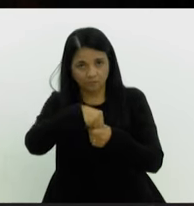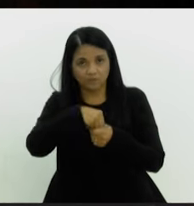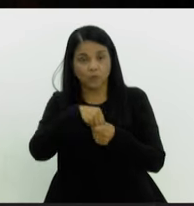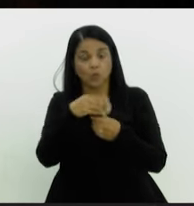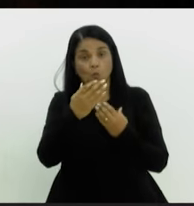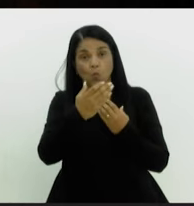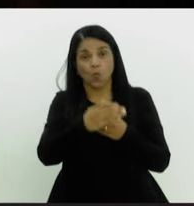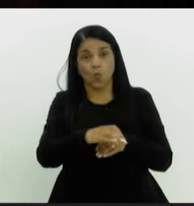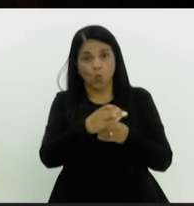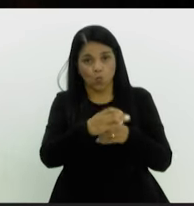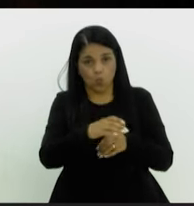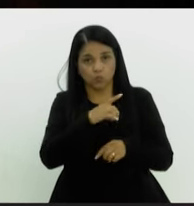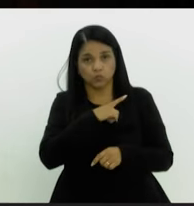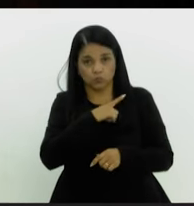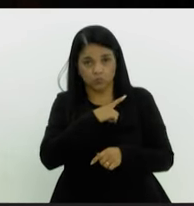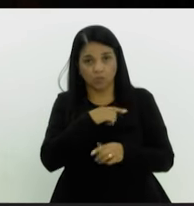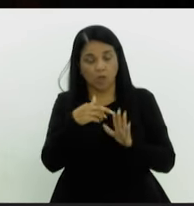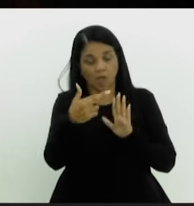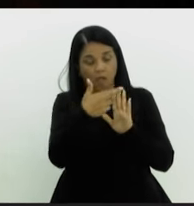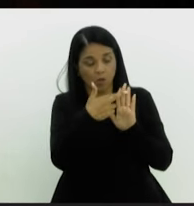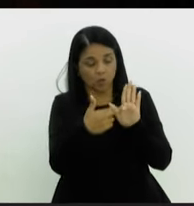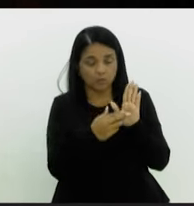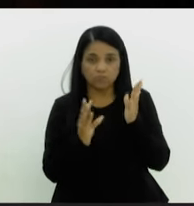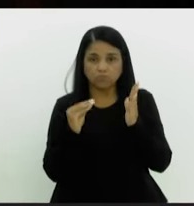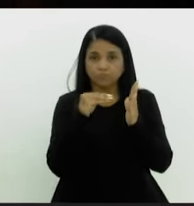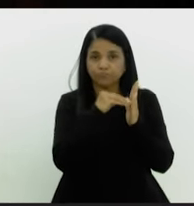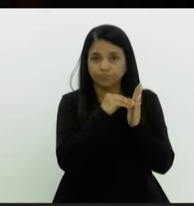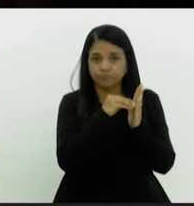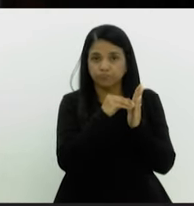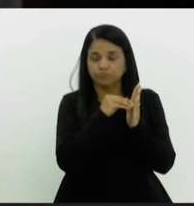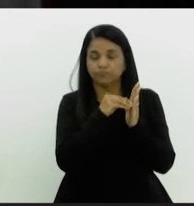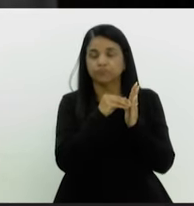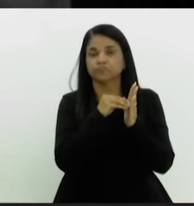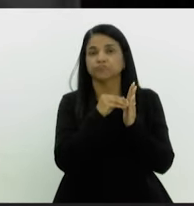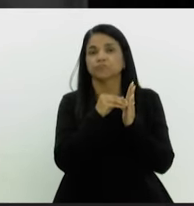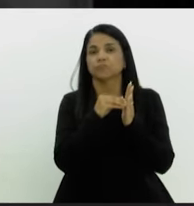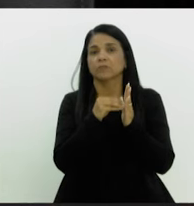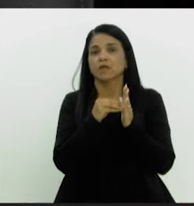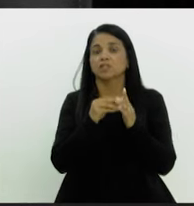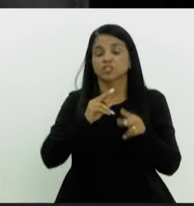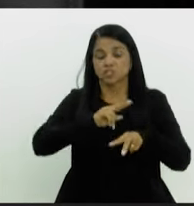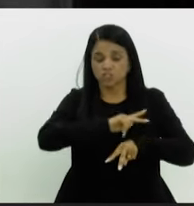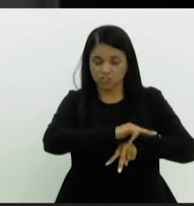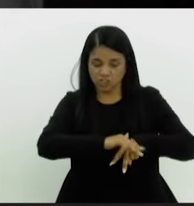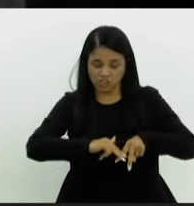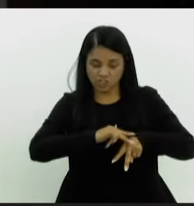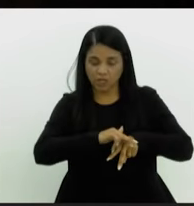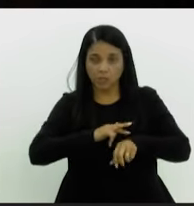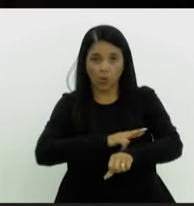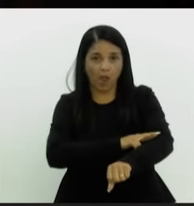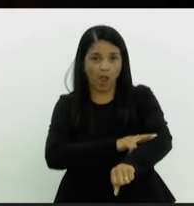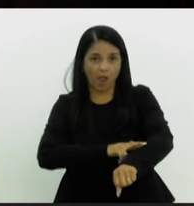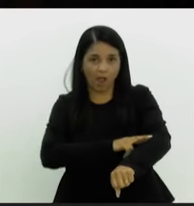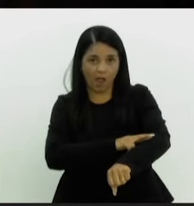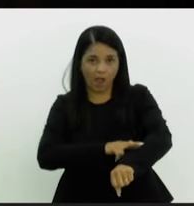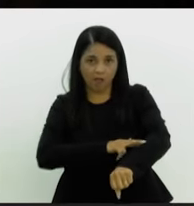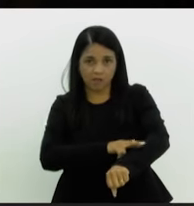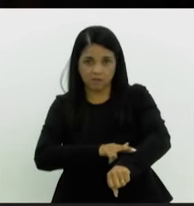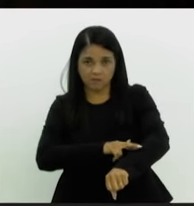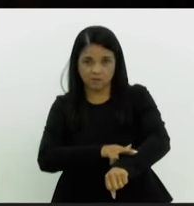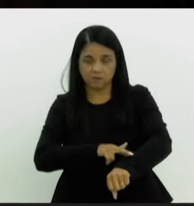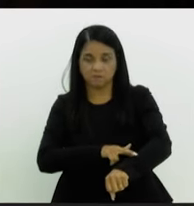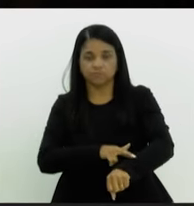acontecendo e colocamos no regulamento o concurso paridade de gênero e raça e e a